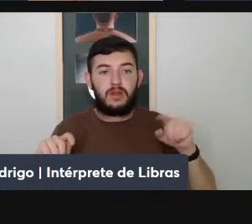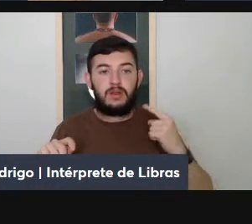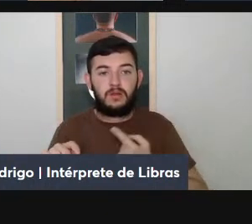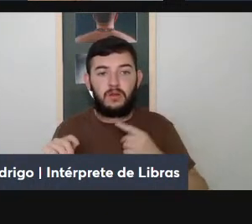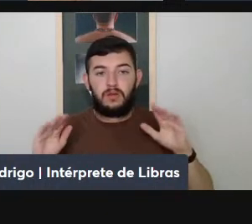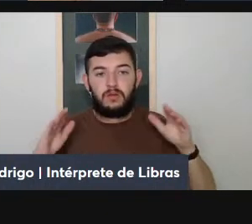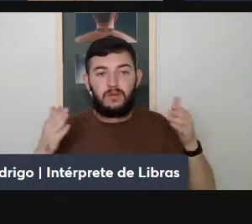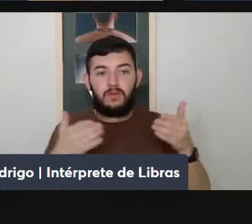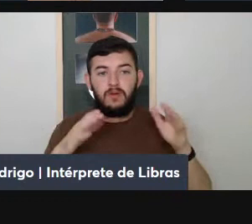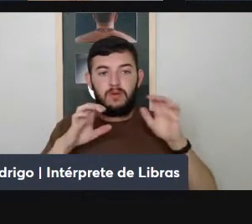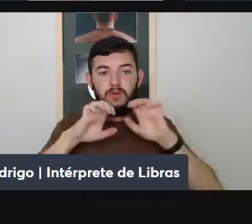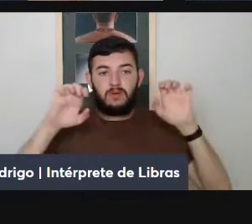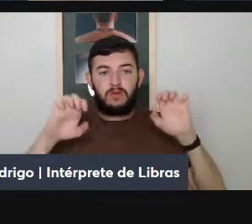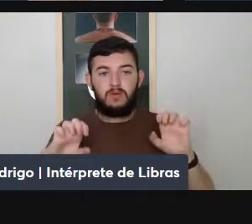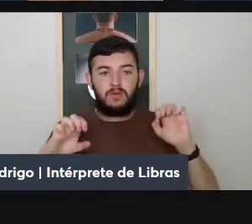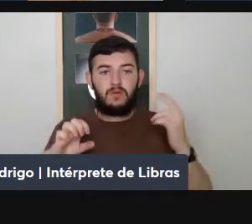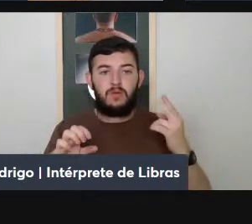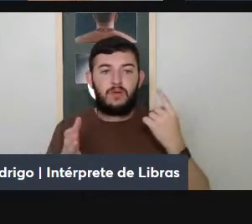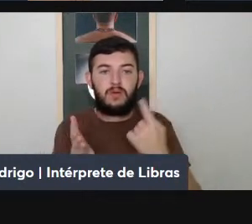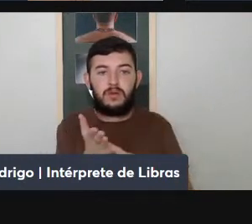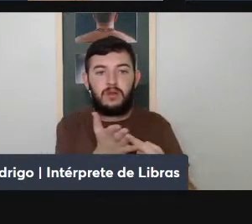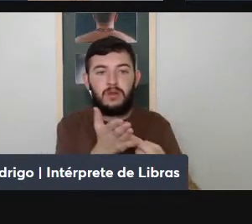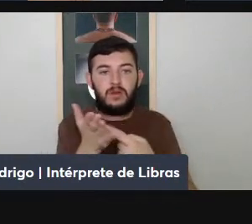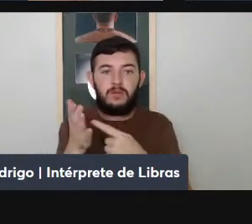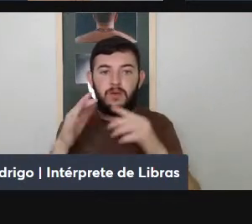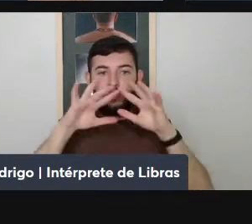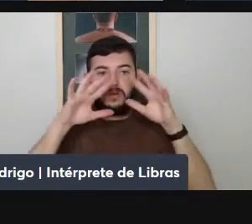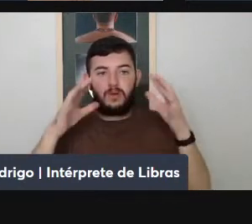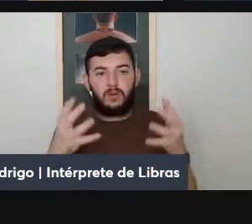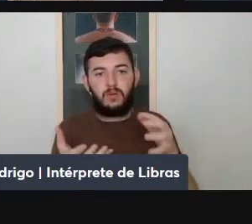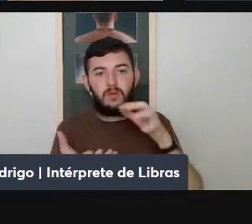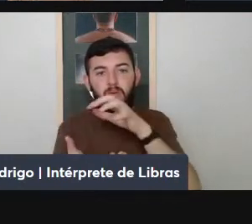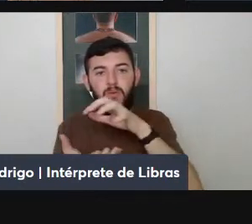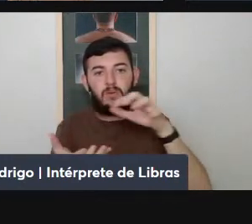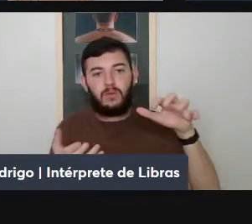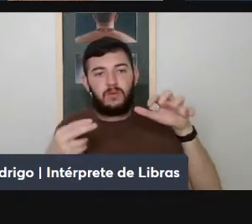às estruturas do Norte Global.